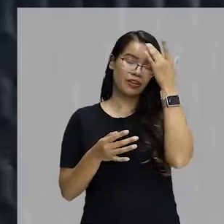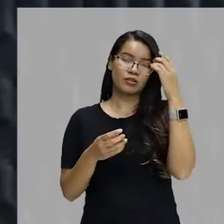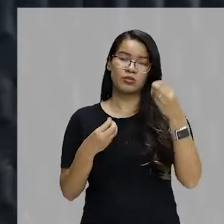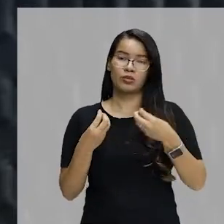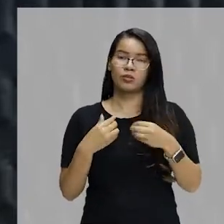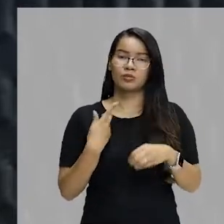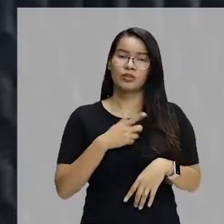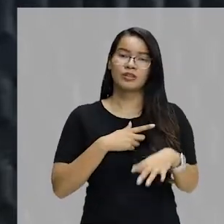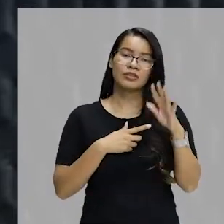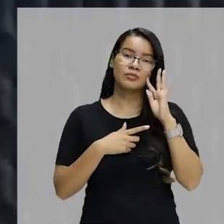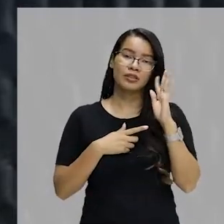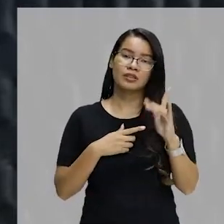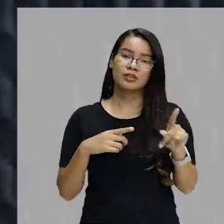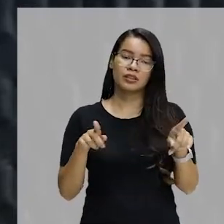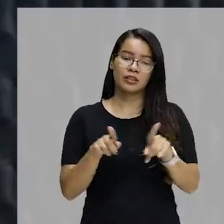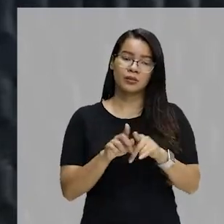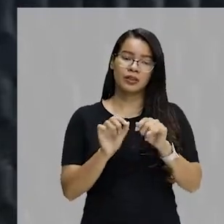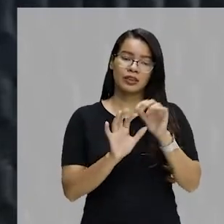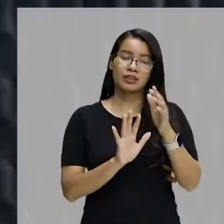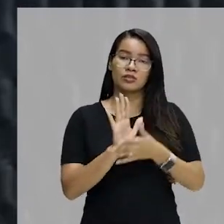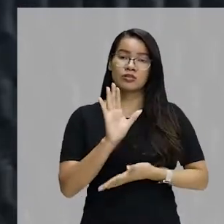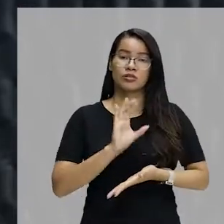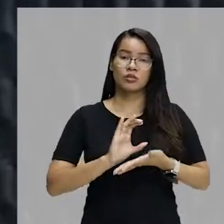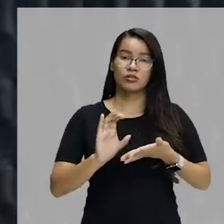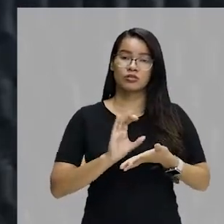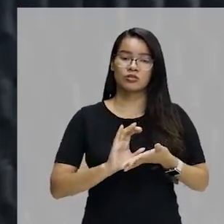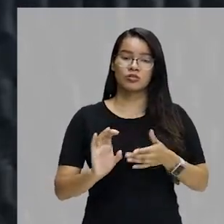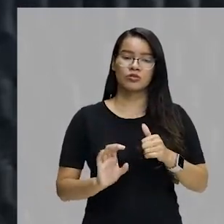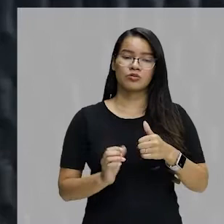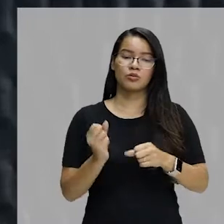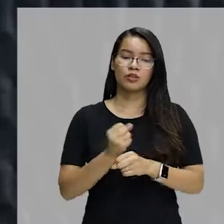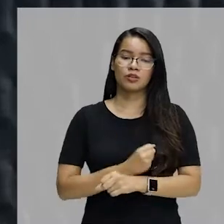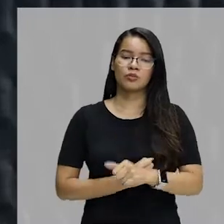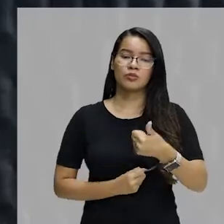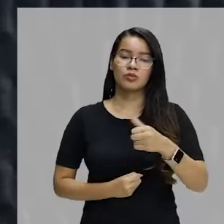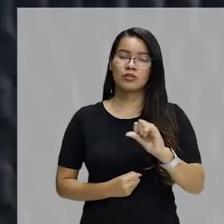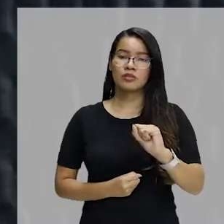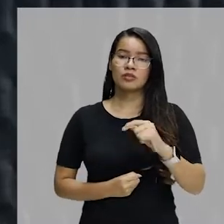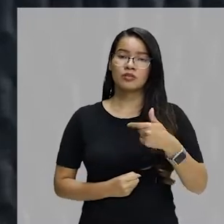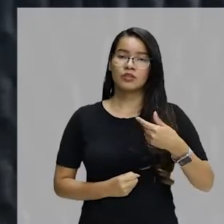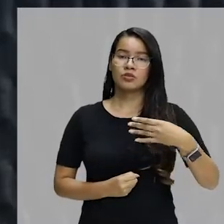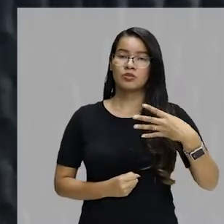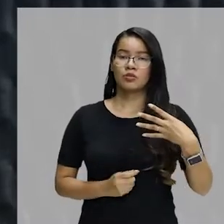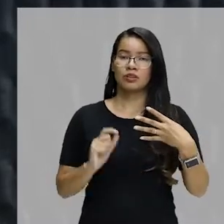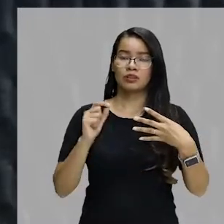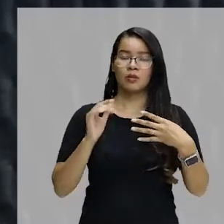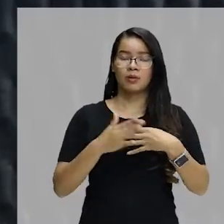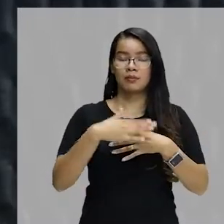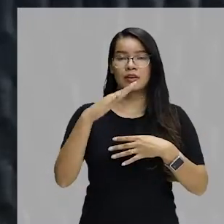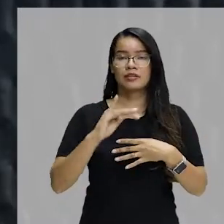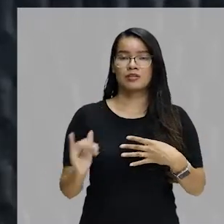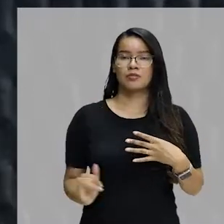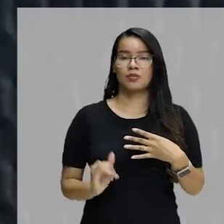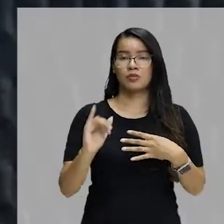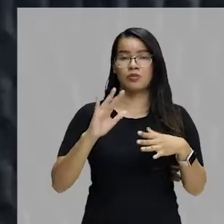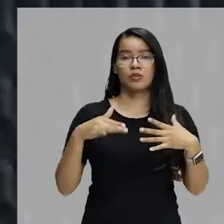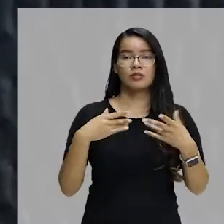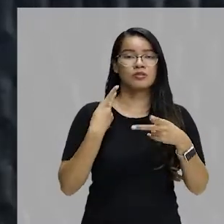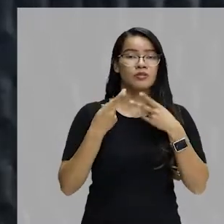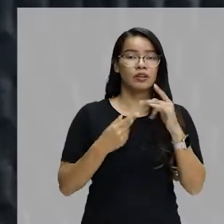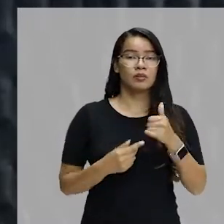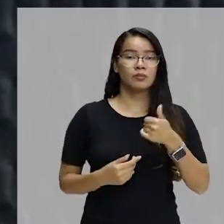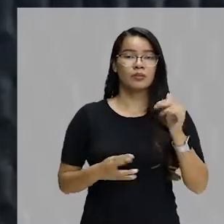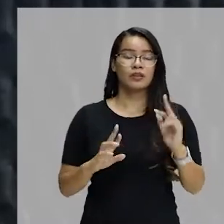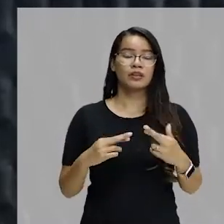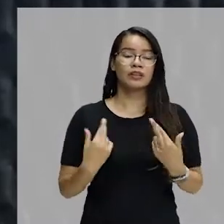imaginamos. A Constituição de 1824, que é um dos pontos fundamentais, um dos pontos centrais quando se fala do primeiro reinado, e